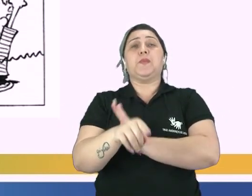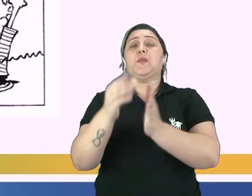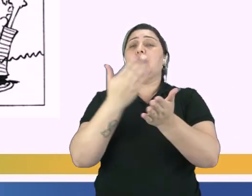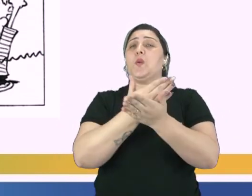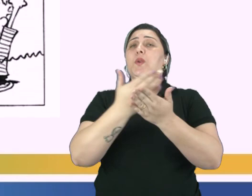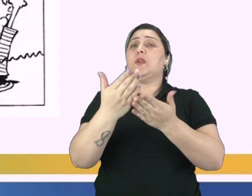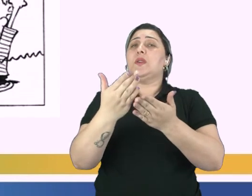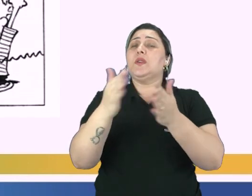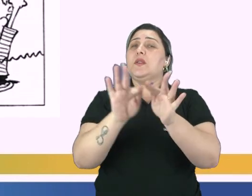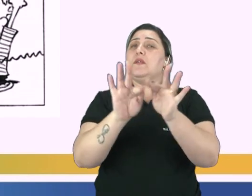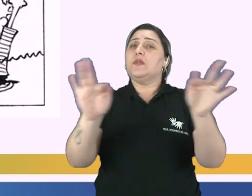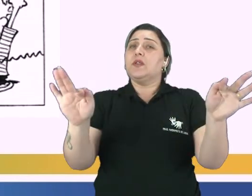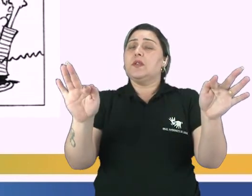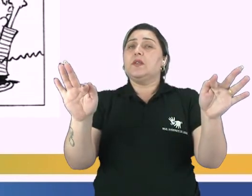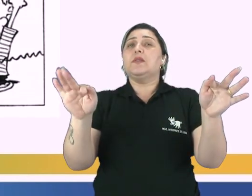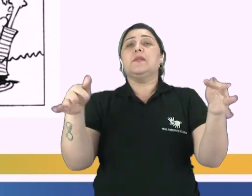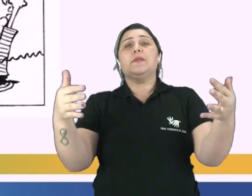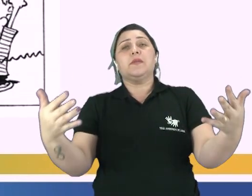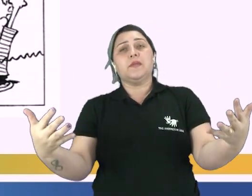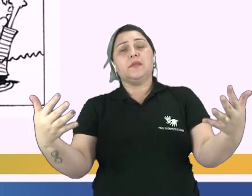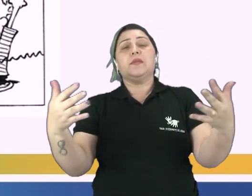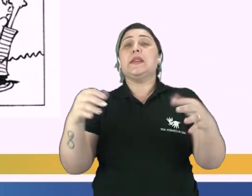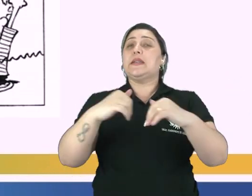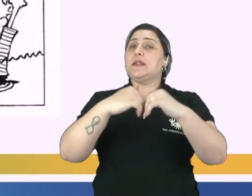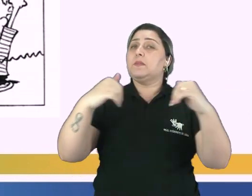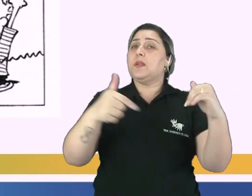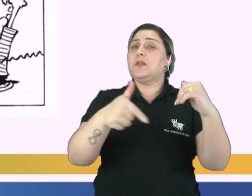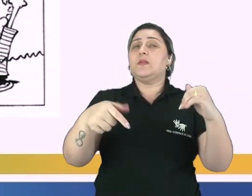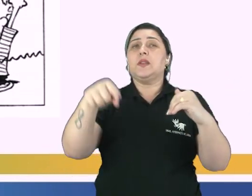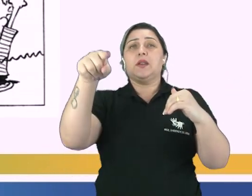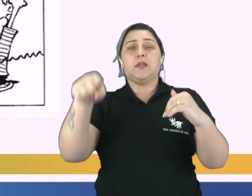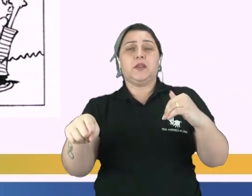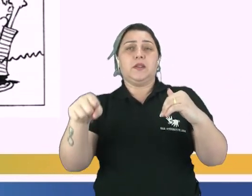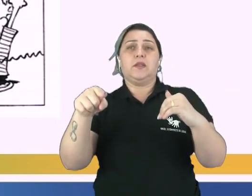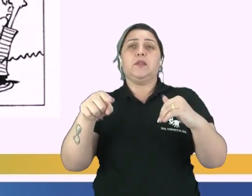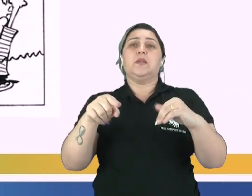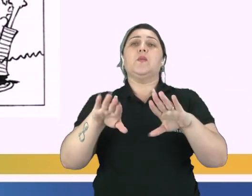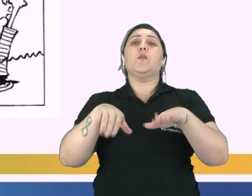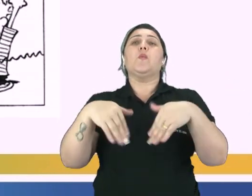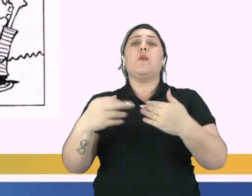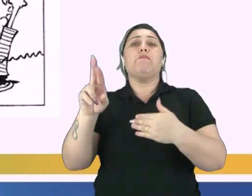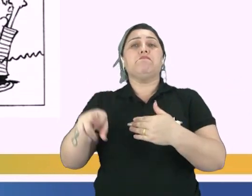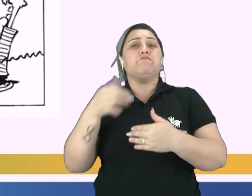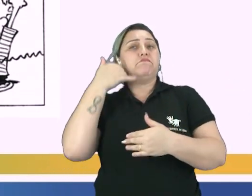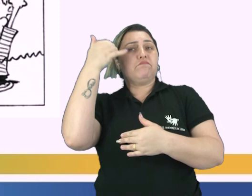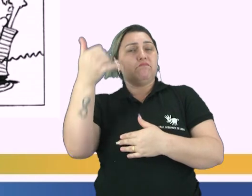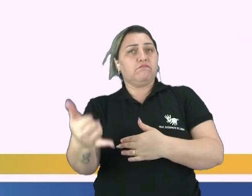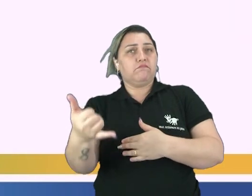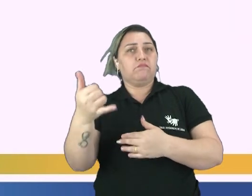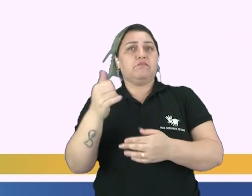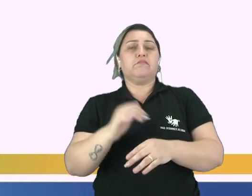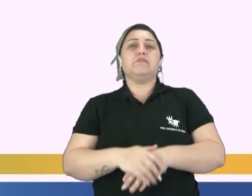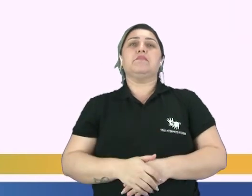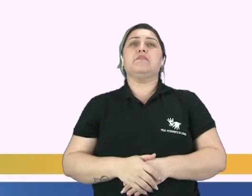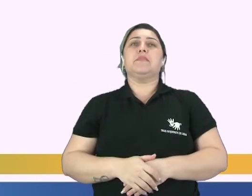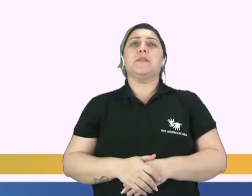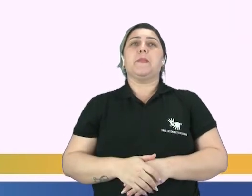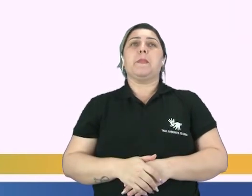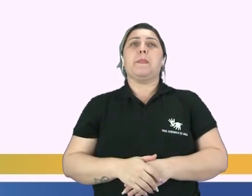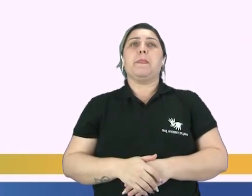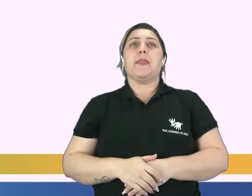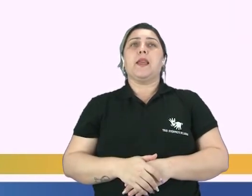da frase. Logo, ela é separada e sem acento. Por qual razão eu ligaria? Por qual motivo eu